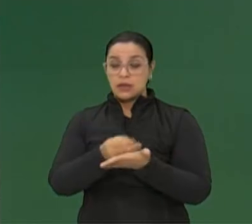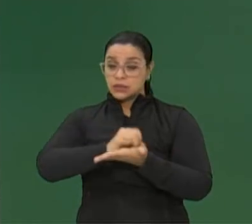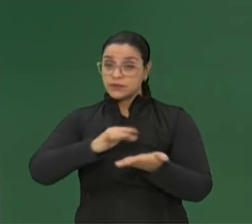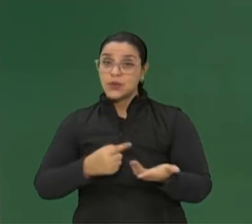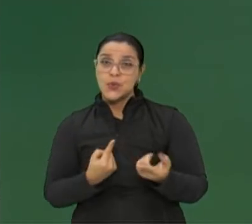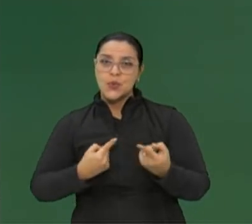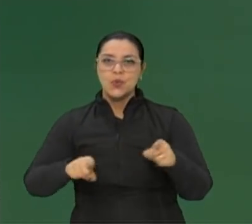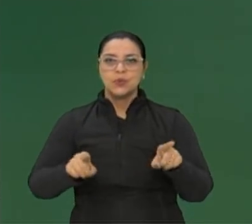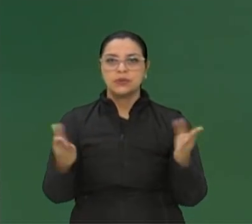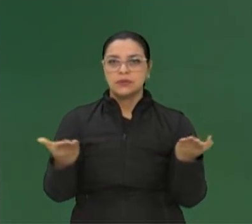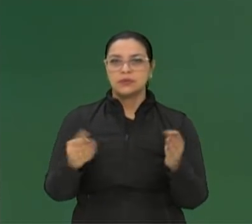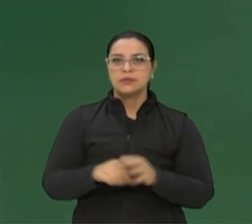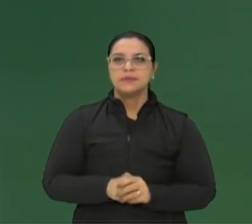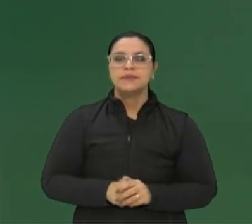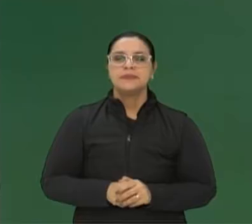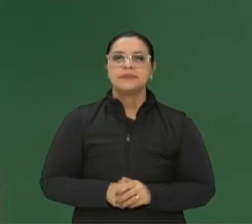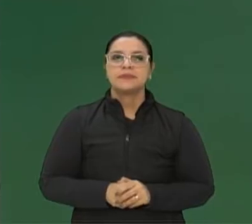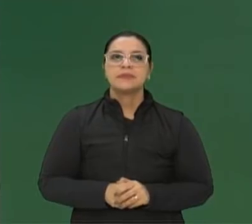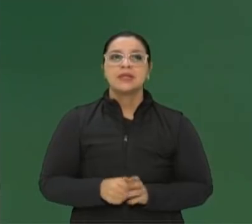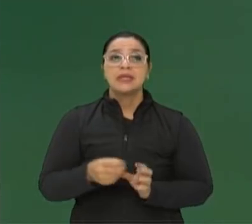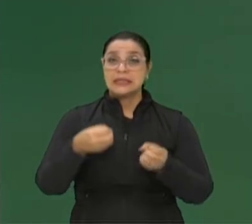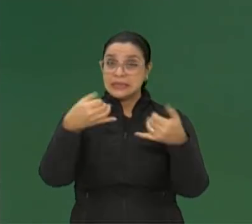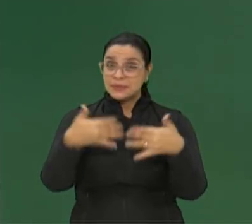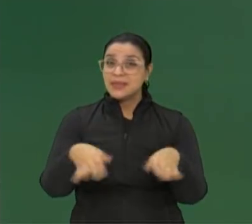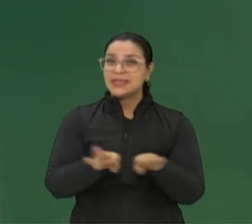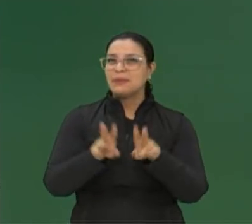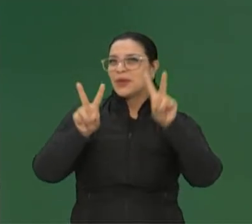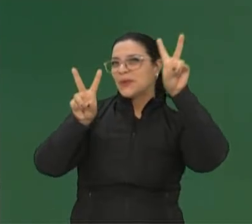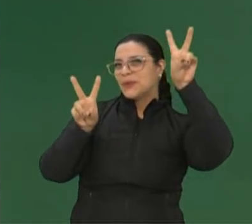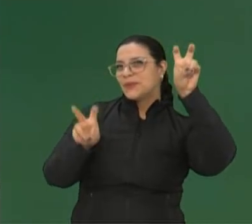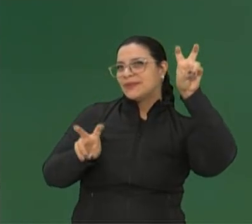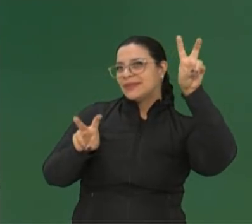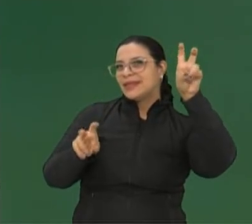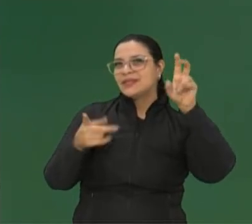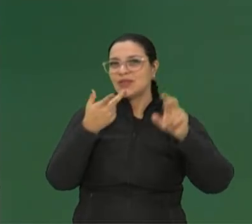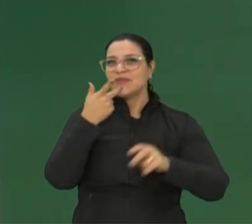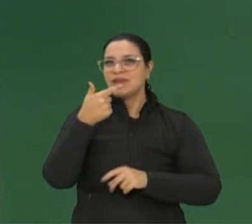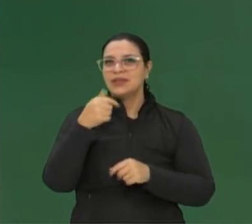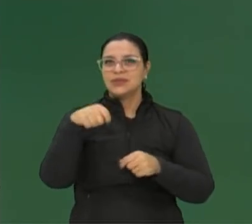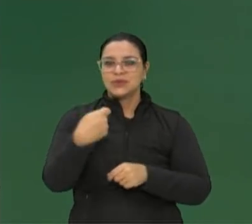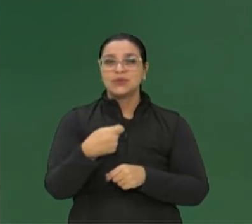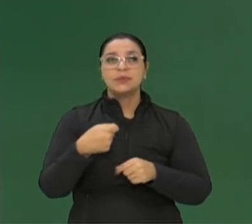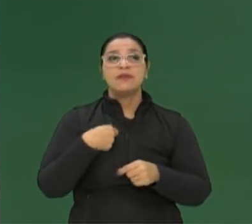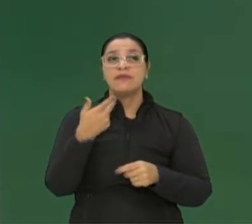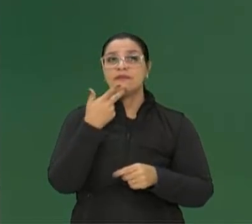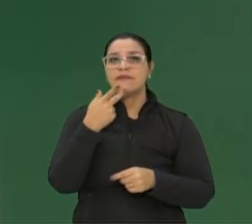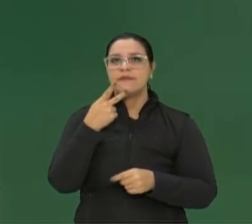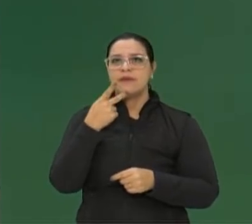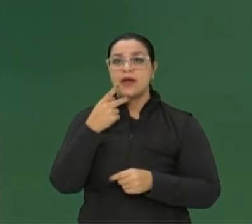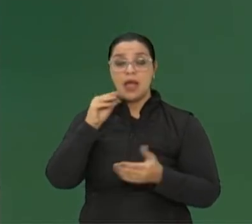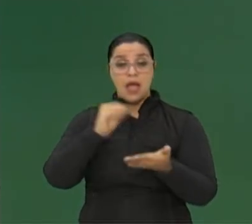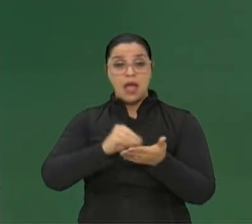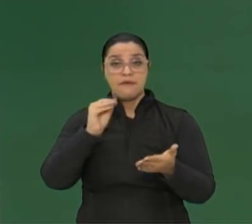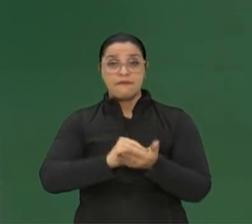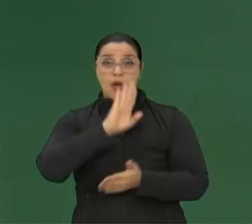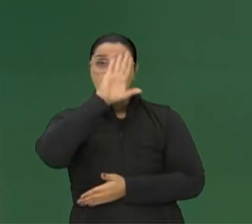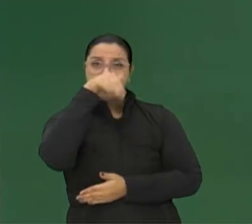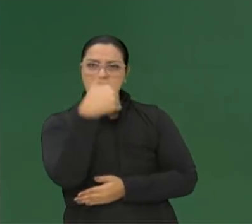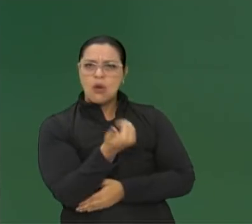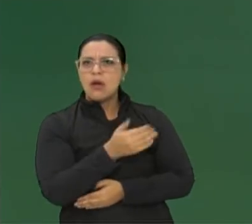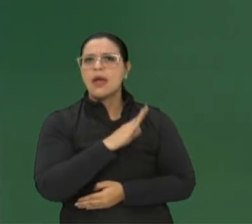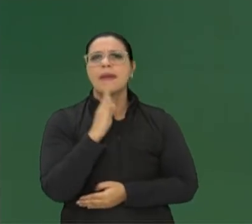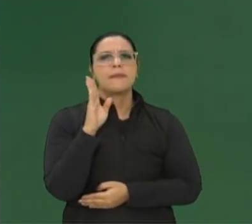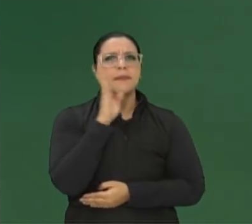exercício que nós temos, tá? Justamente da citação da obra do Erasmo, né? A desonra é um desses males